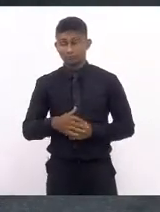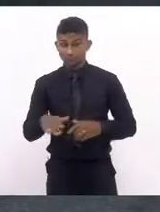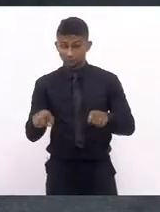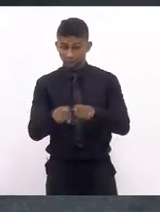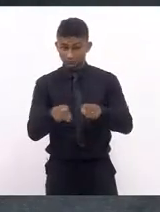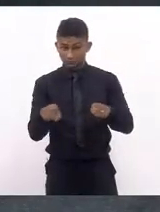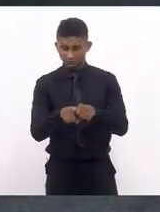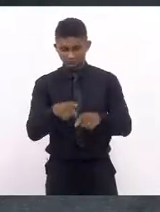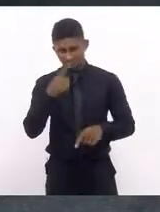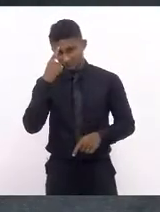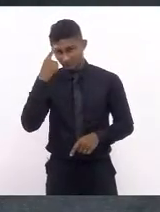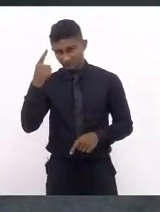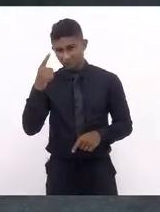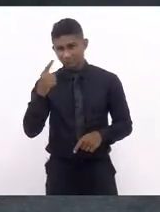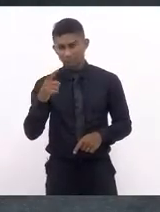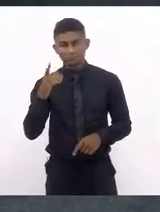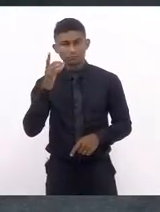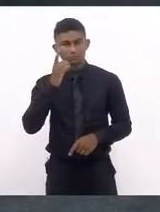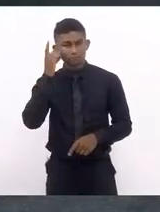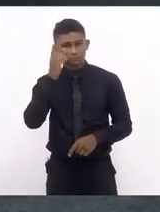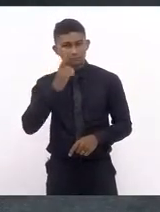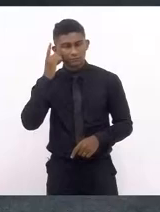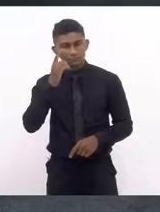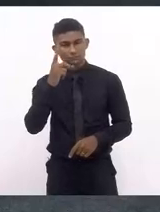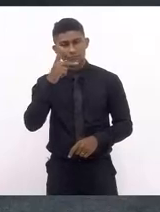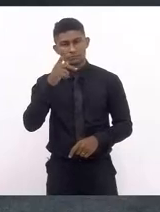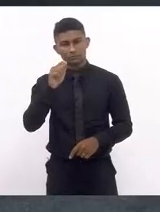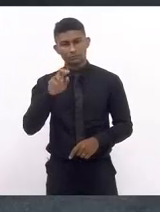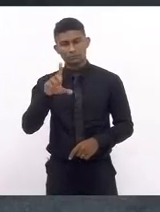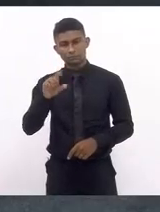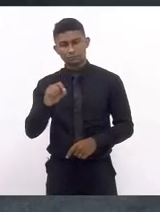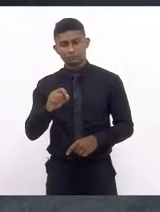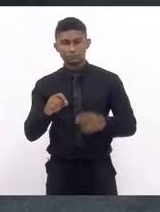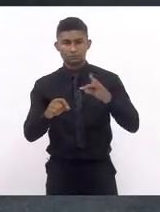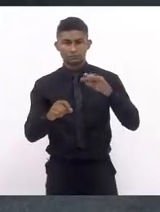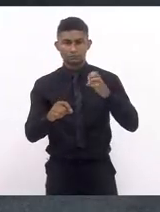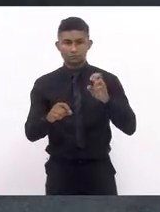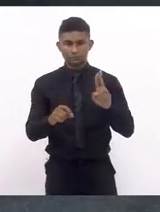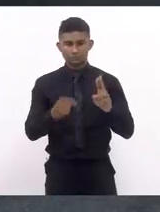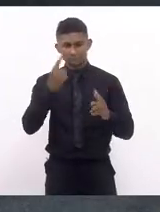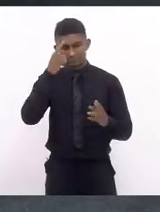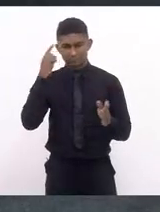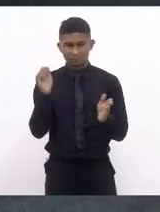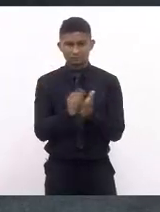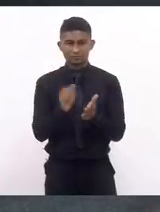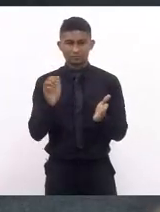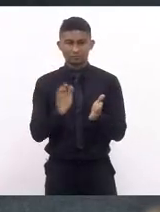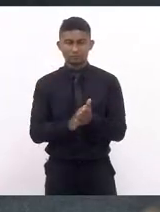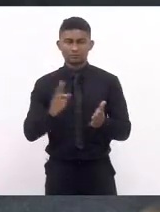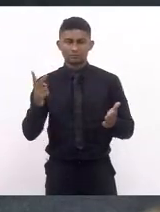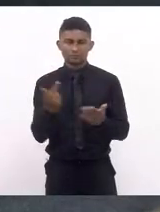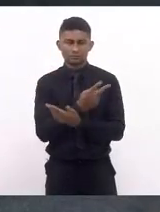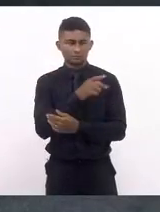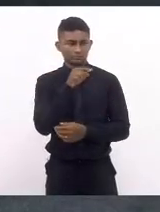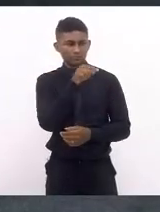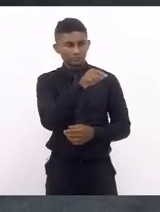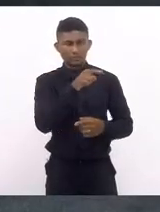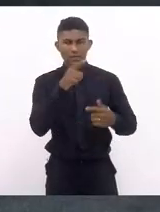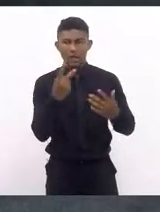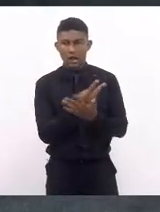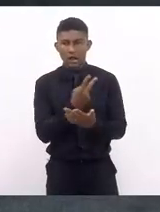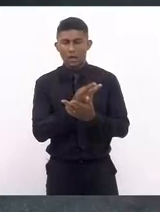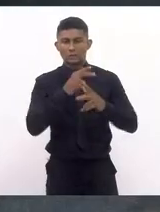denúncia feita pelo Deputado Paulo Ramos ao TCU que mostrou a esse tipo de regularidade